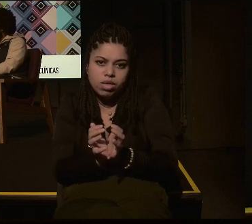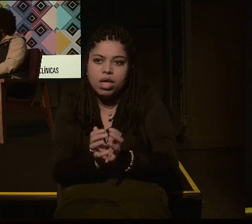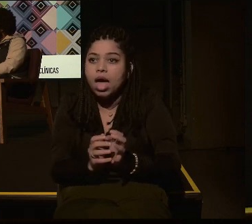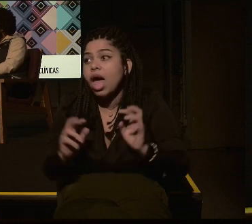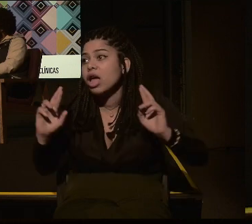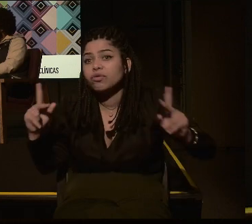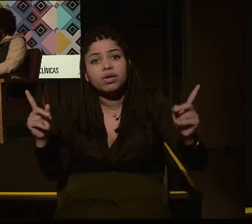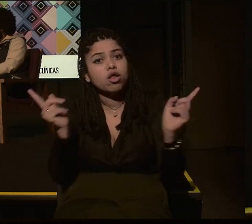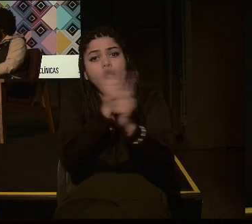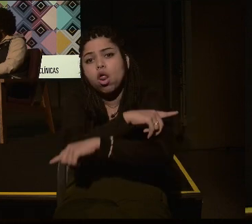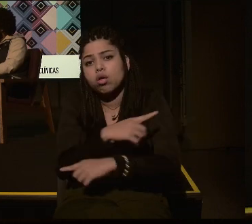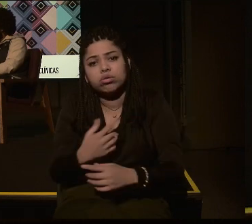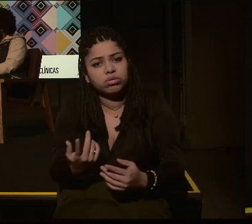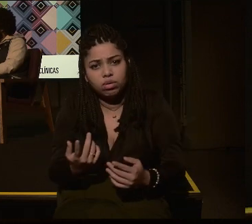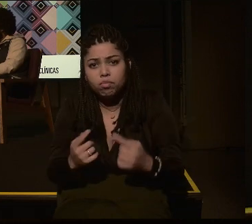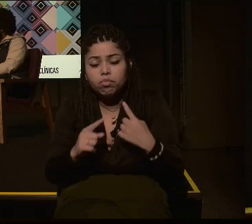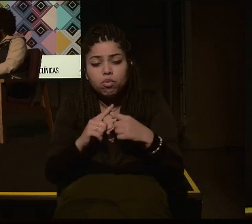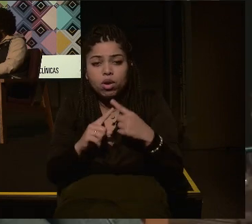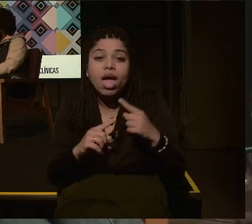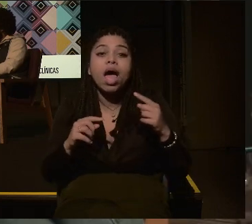de produtividade.